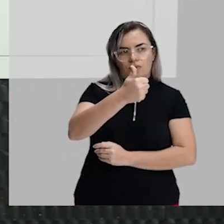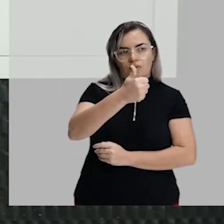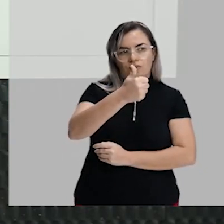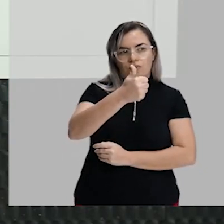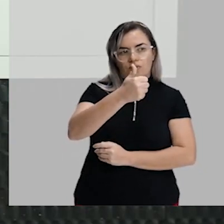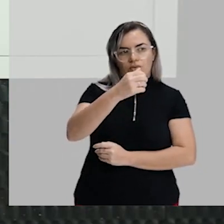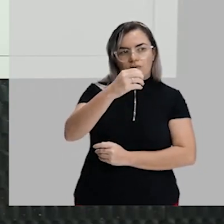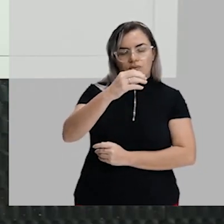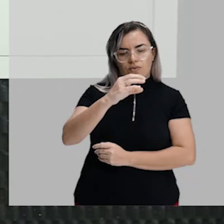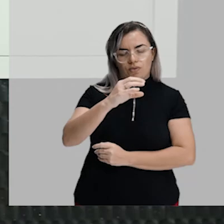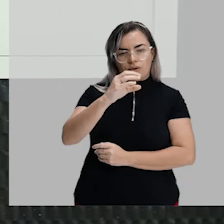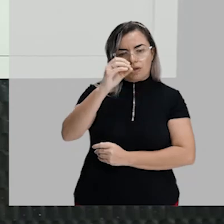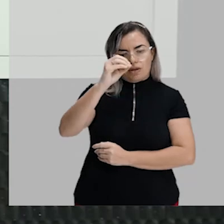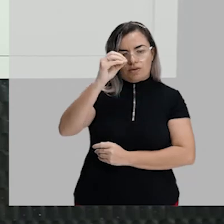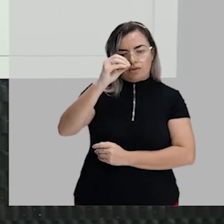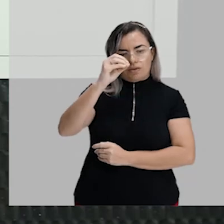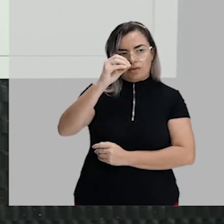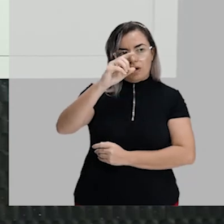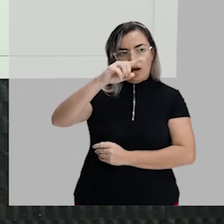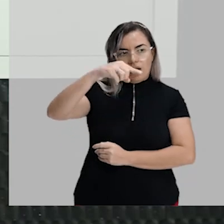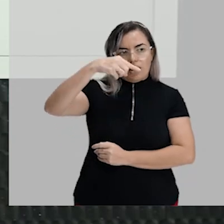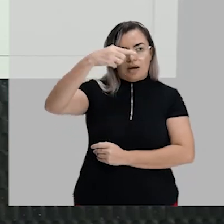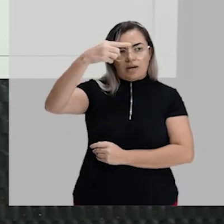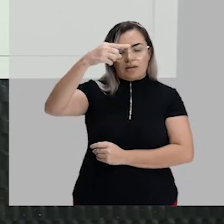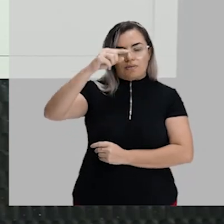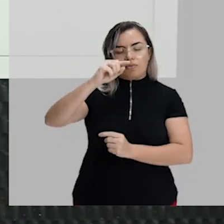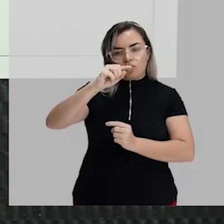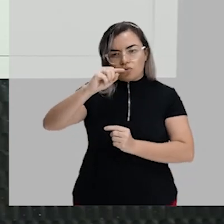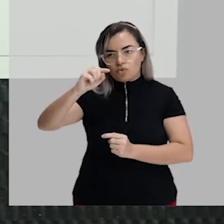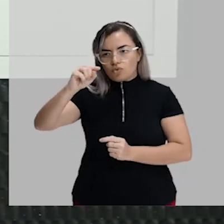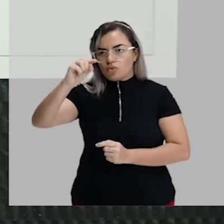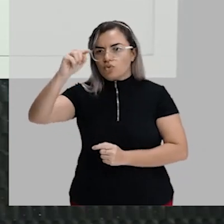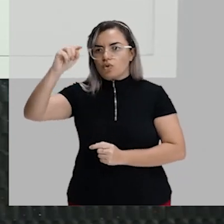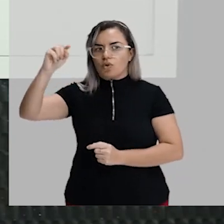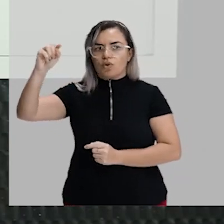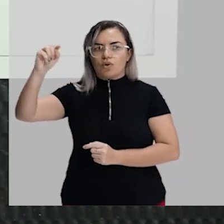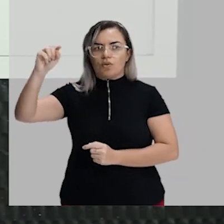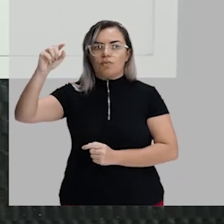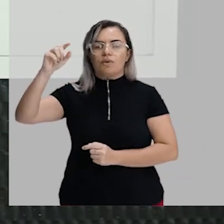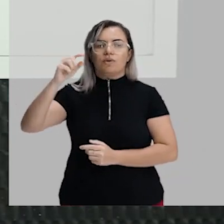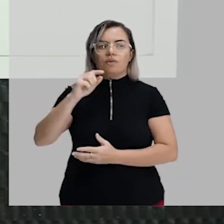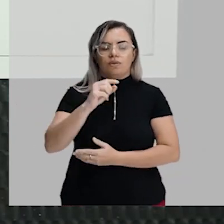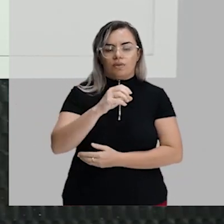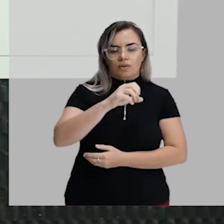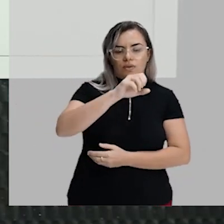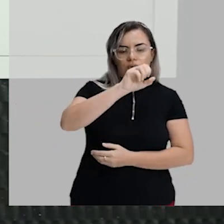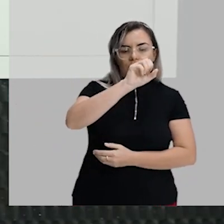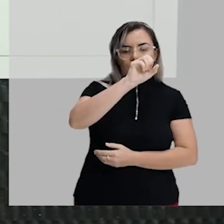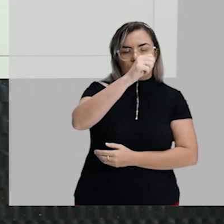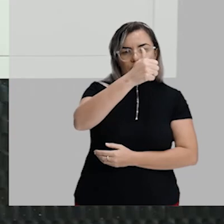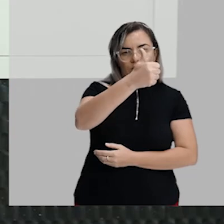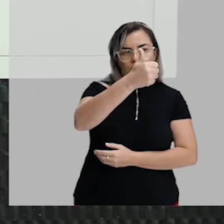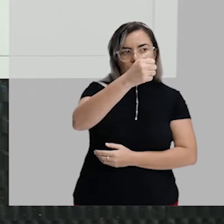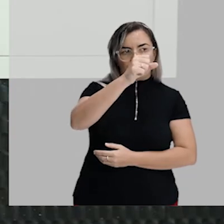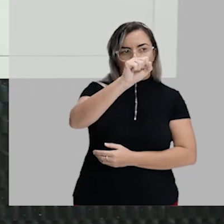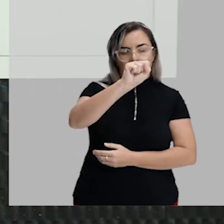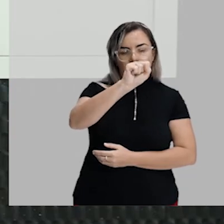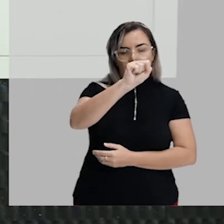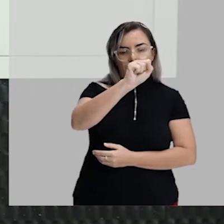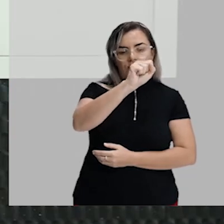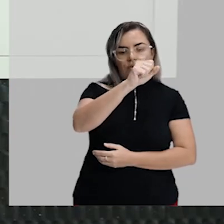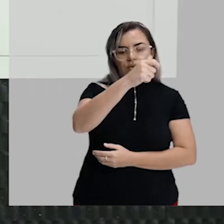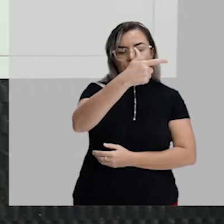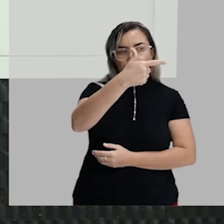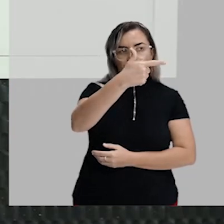sobe novamente, aí fica constante, aí depois sobe novamente, né? Então nós vamos ter alguns pontos aqui